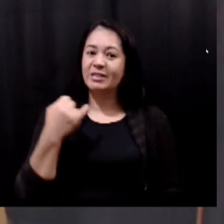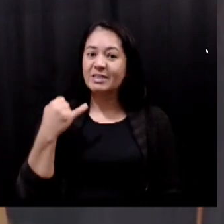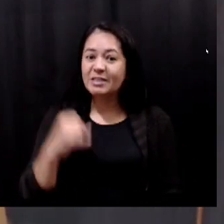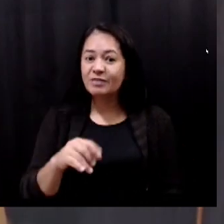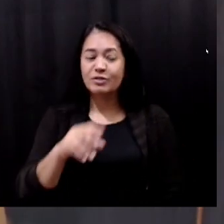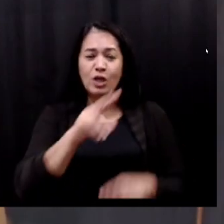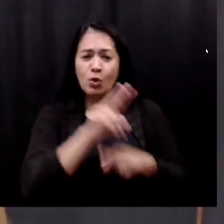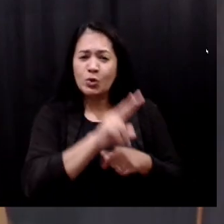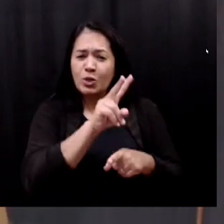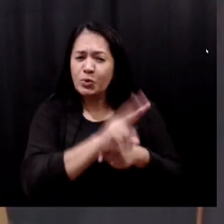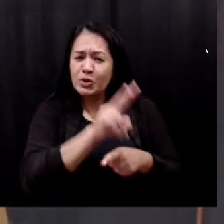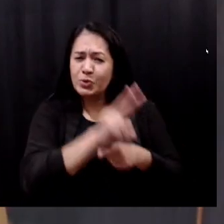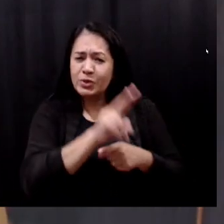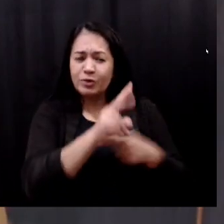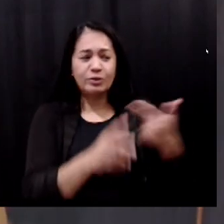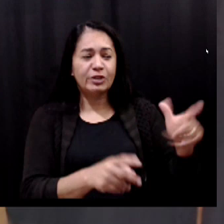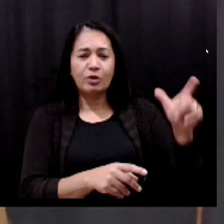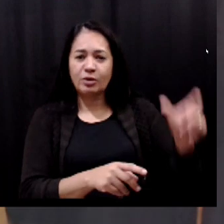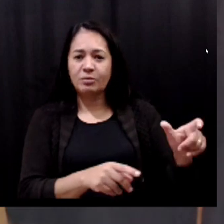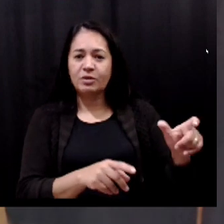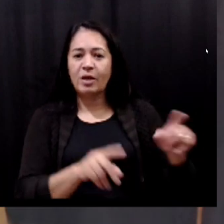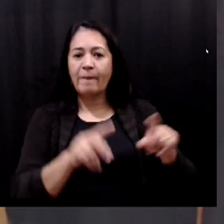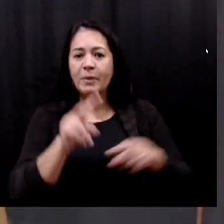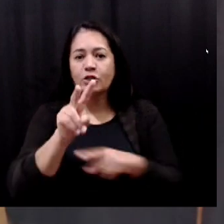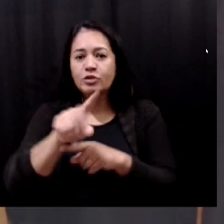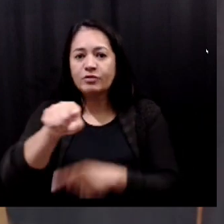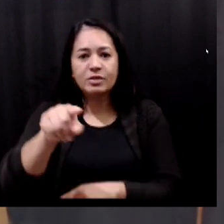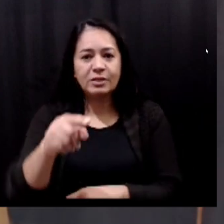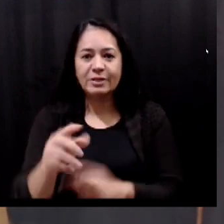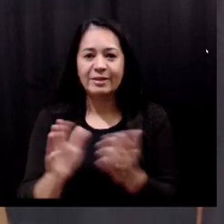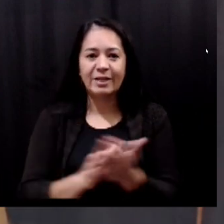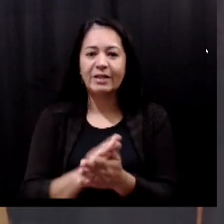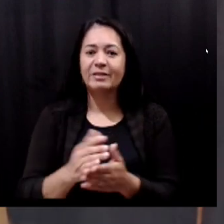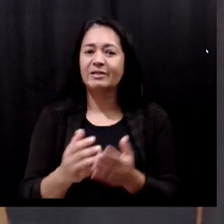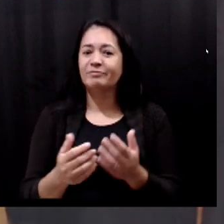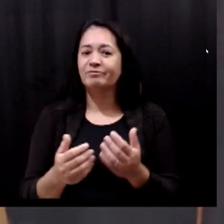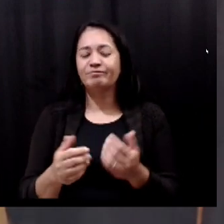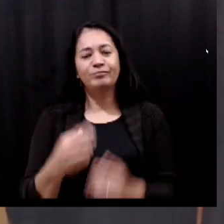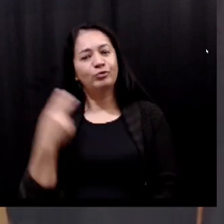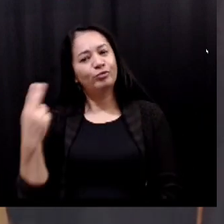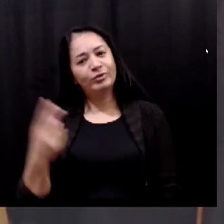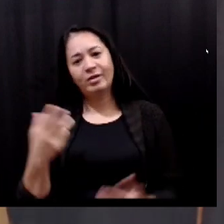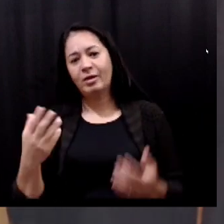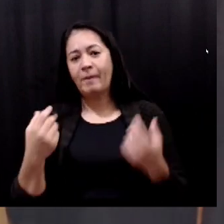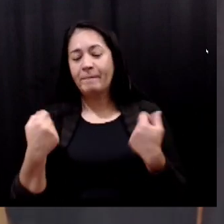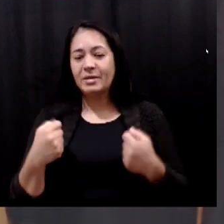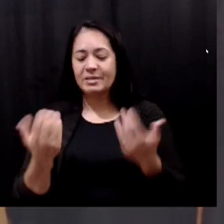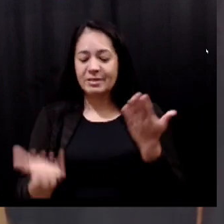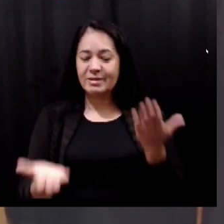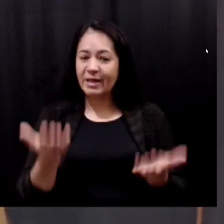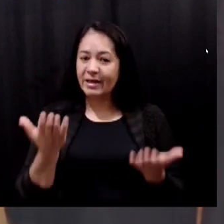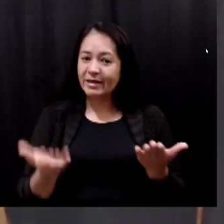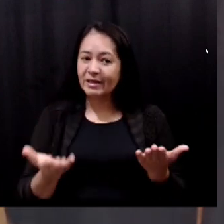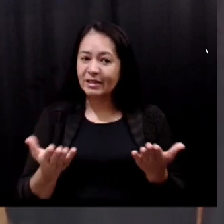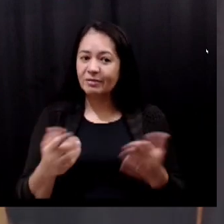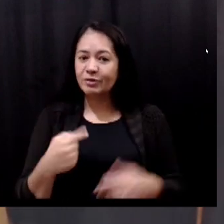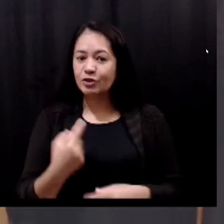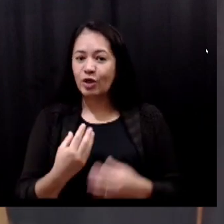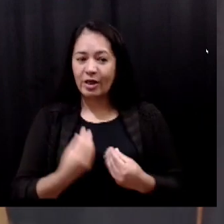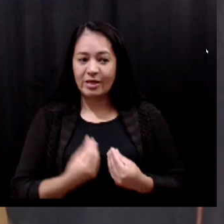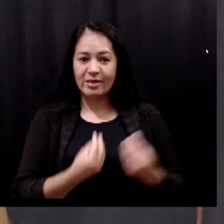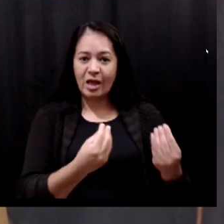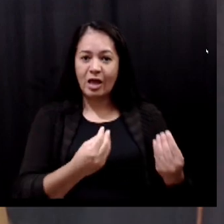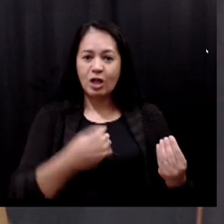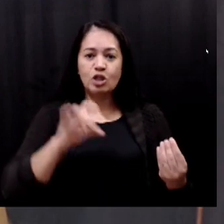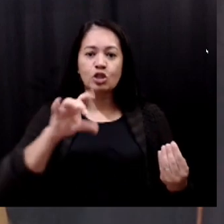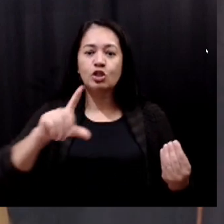se cuidando, é excesso. Então, tudo deve ser feito com equilíbrio. Sempre pensar que a gente só dá aquilo que a gente tem. Se